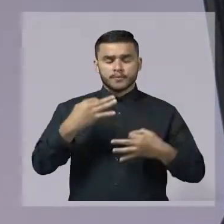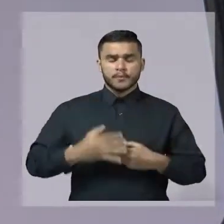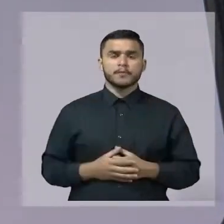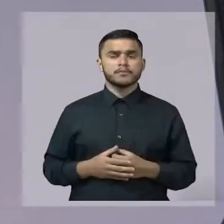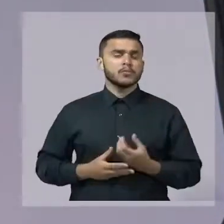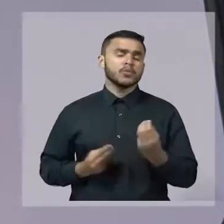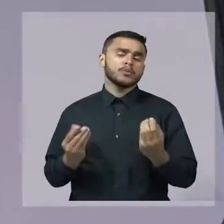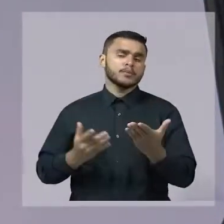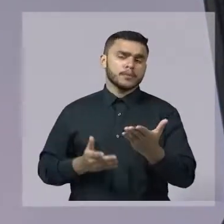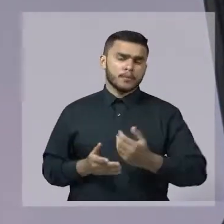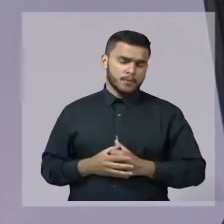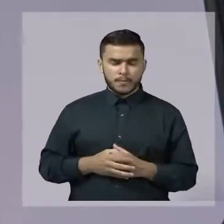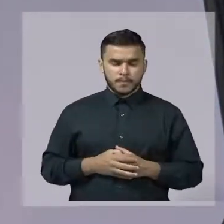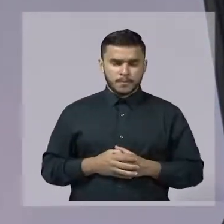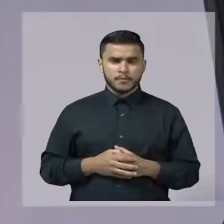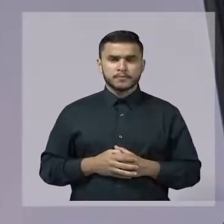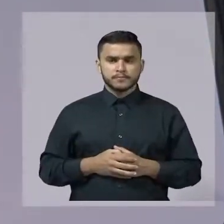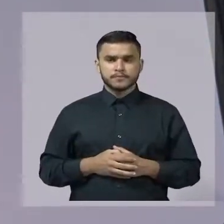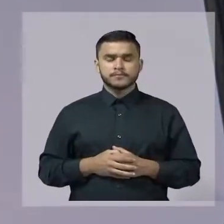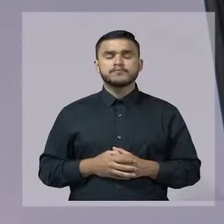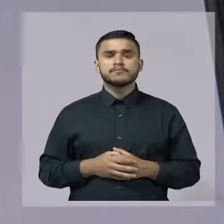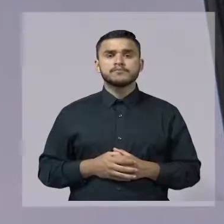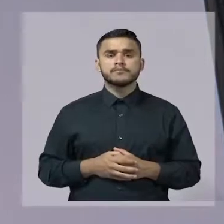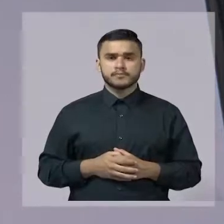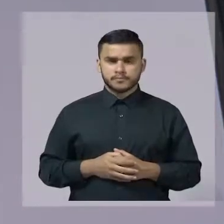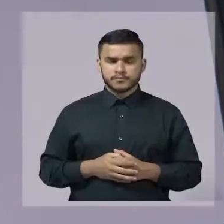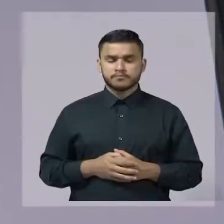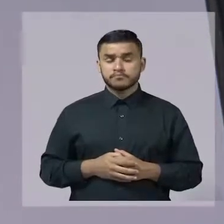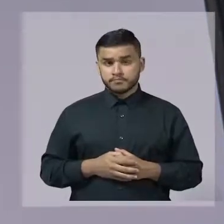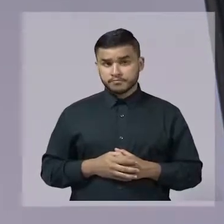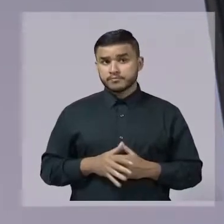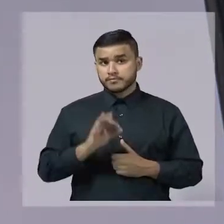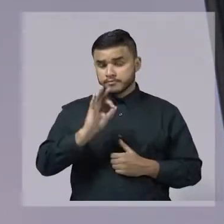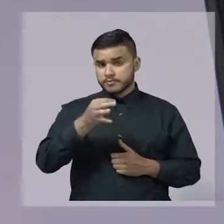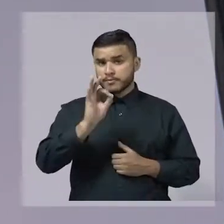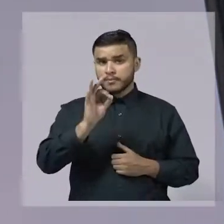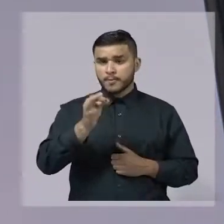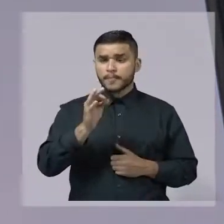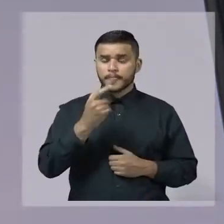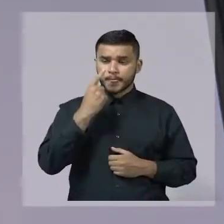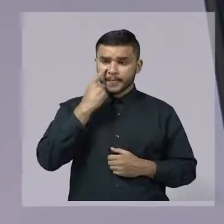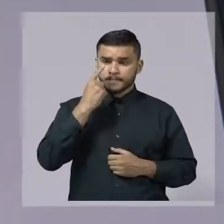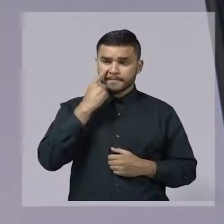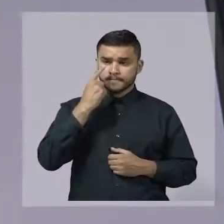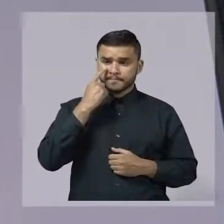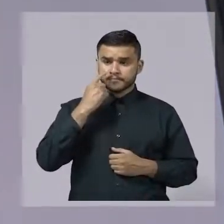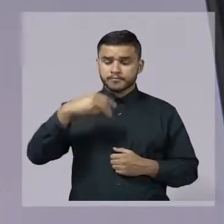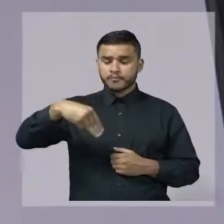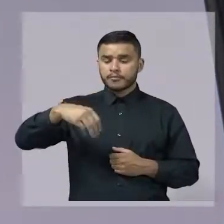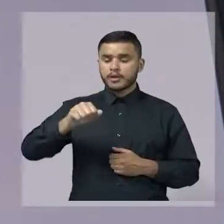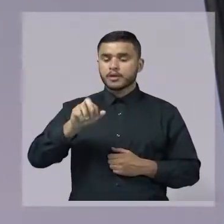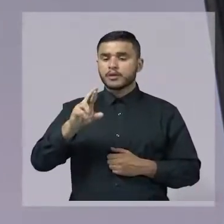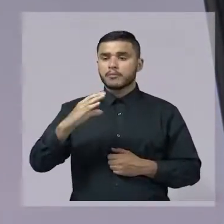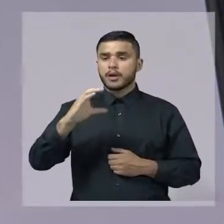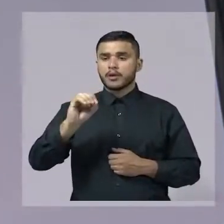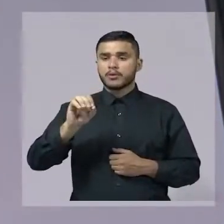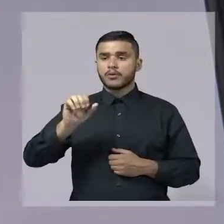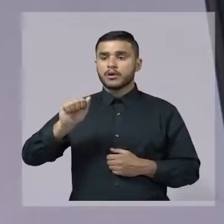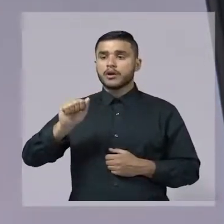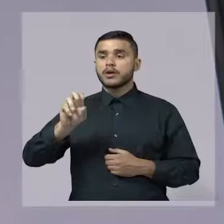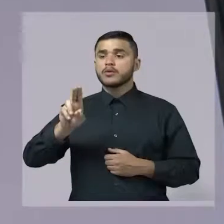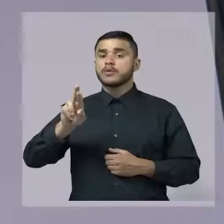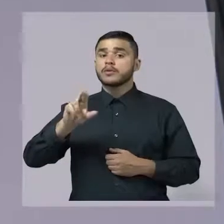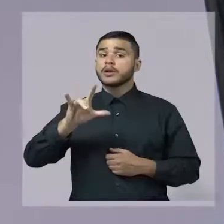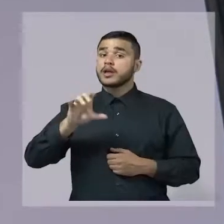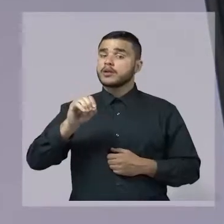Olha, essa frase de que podem ser anuladas é do Marco Aurélio, né? Do ministro Marco Aurélio, que